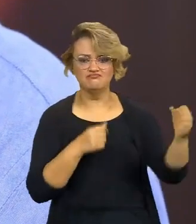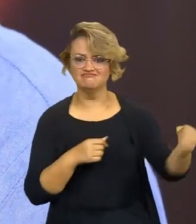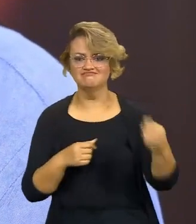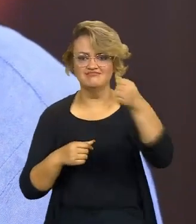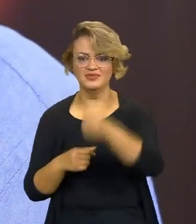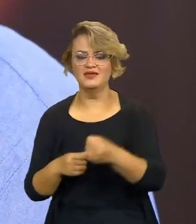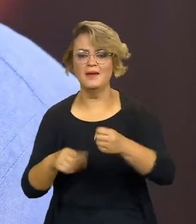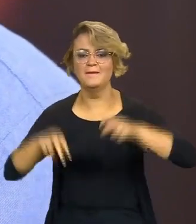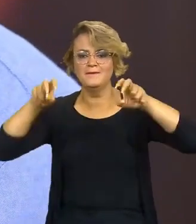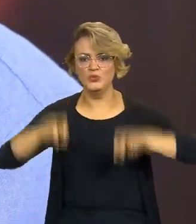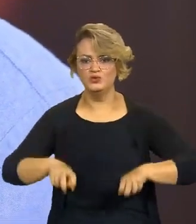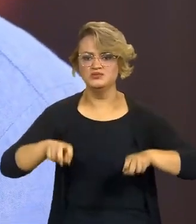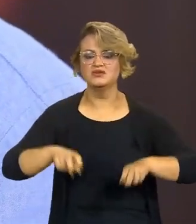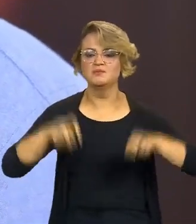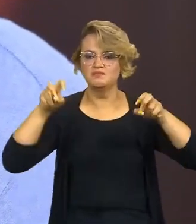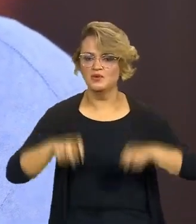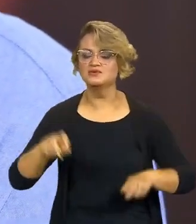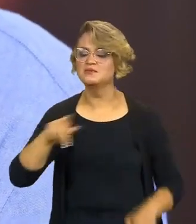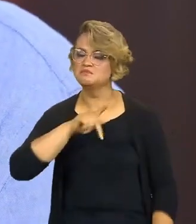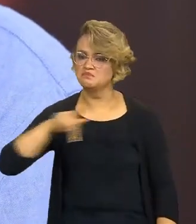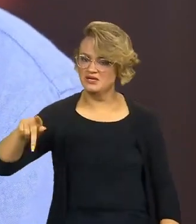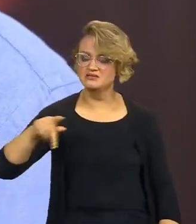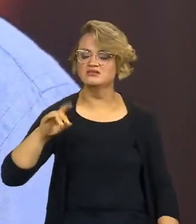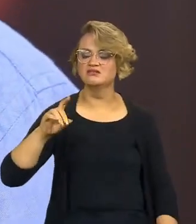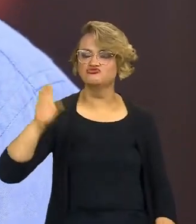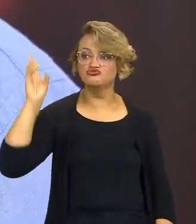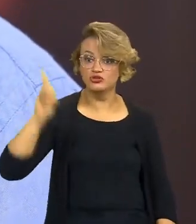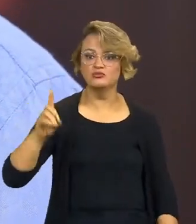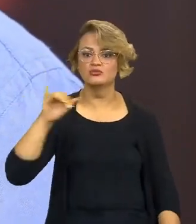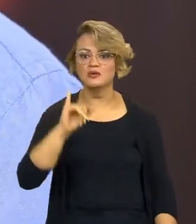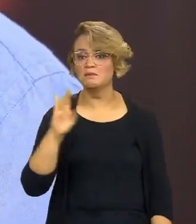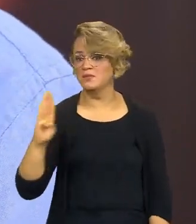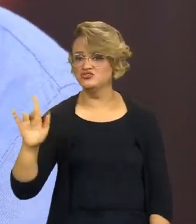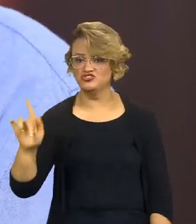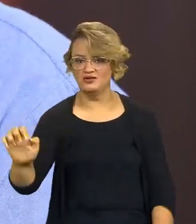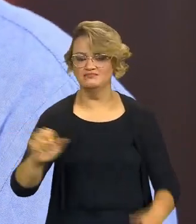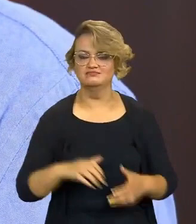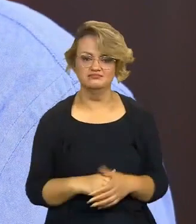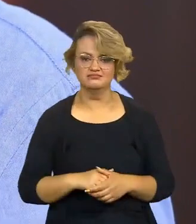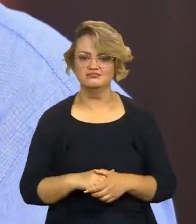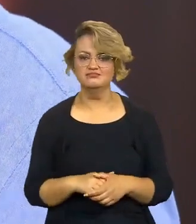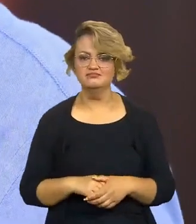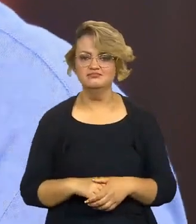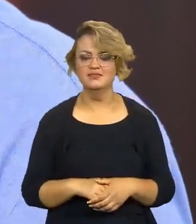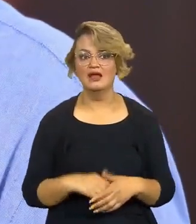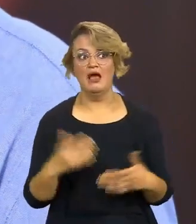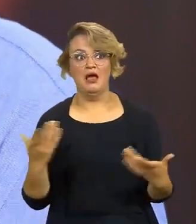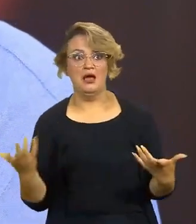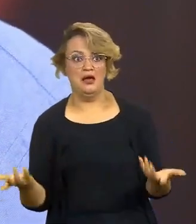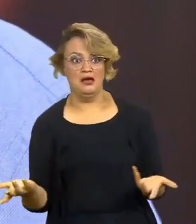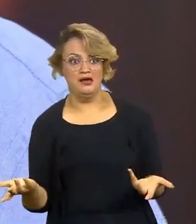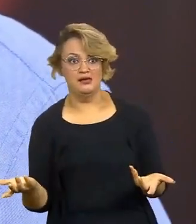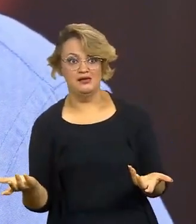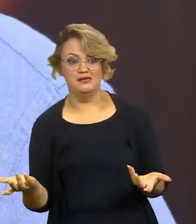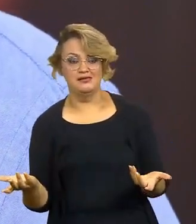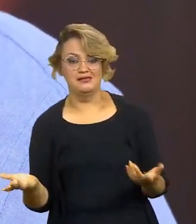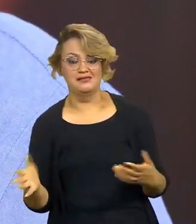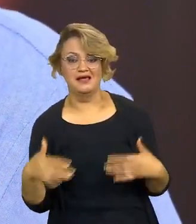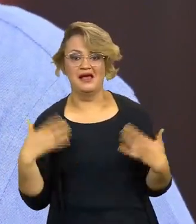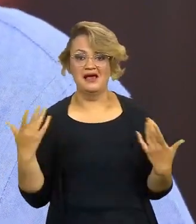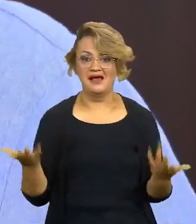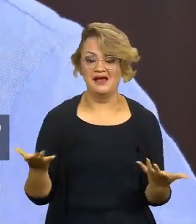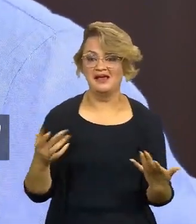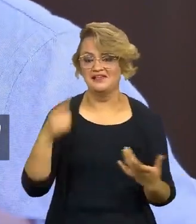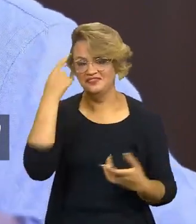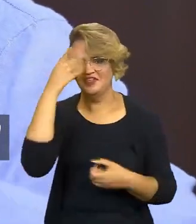sabe Presidente como diretor do IBGE é só isso os os fascistas